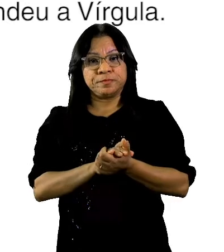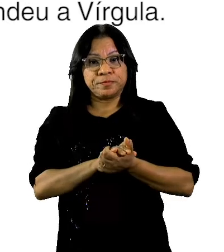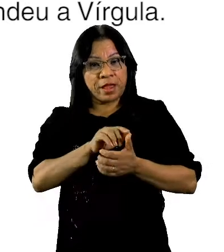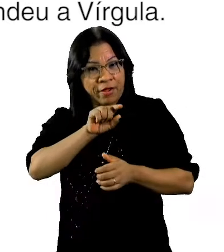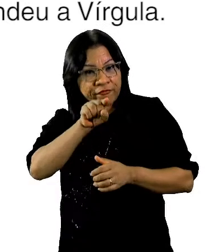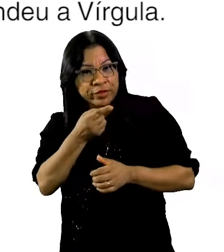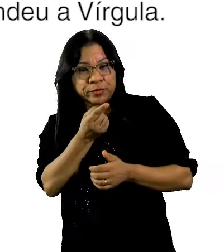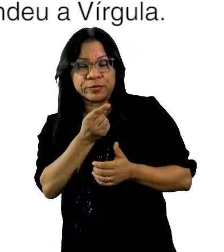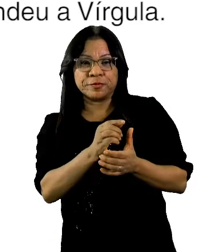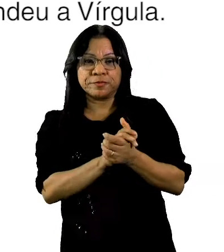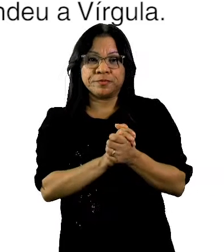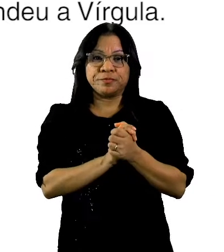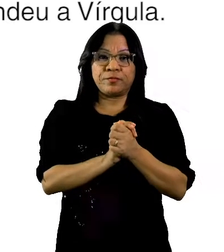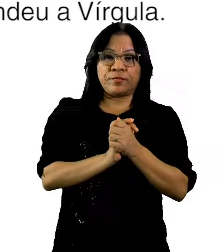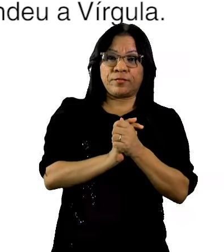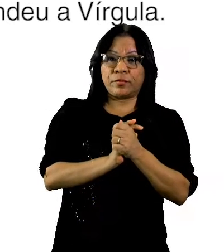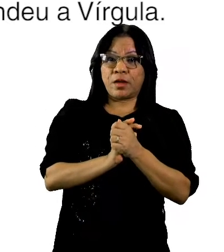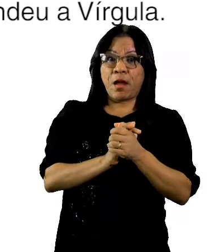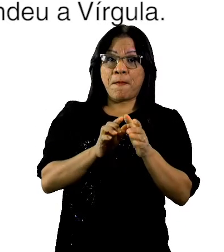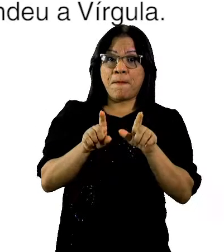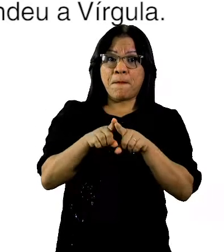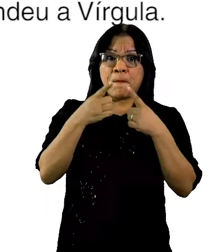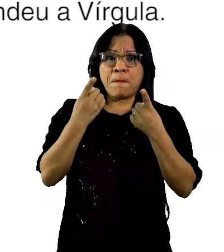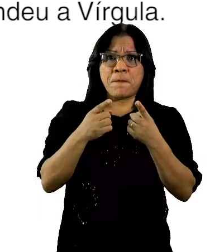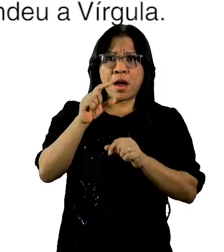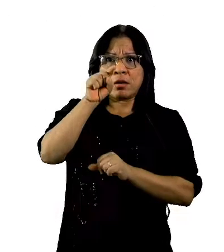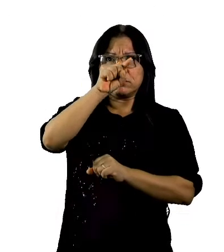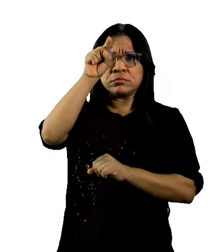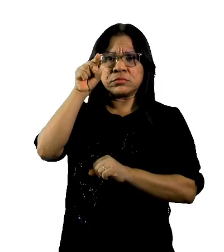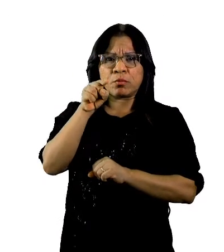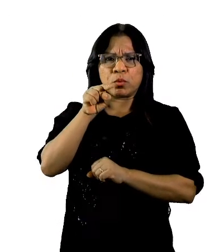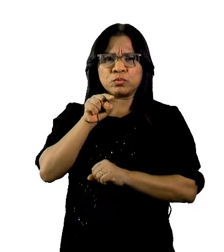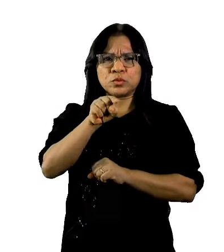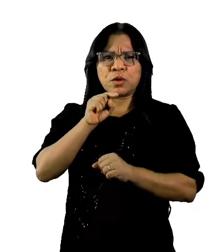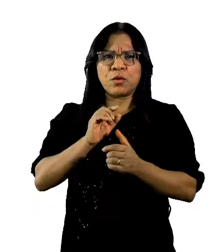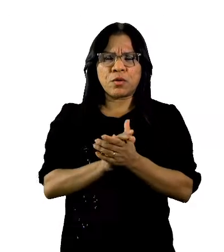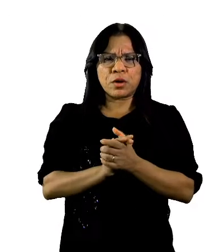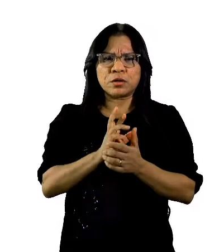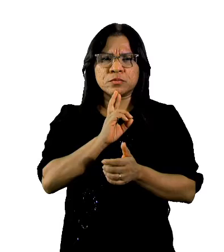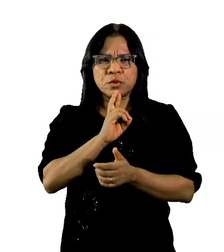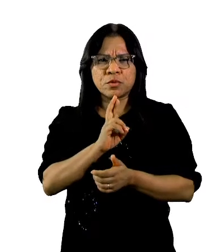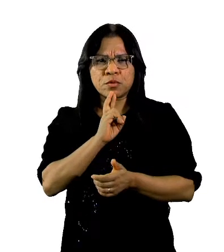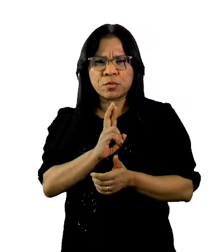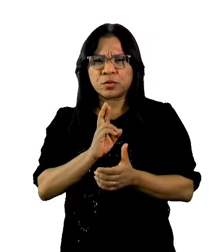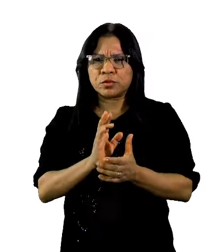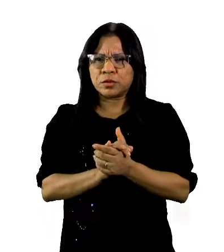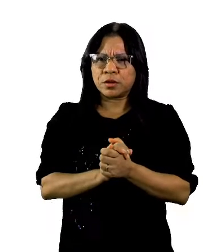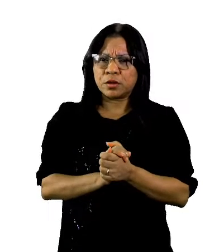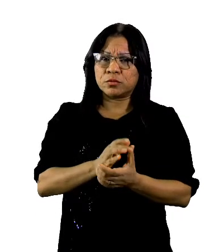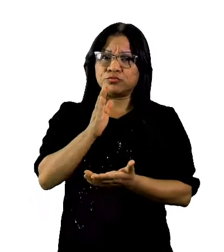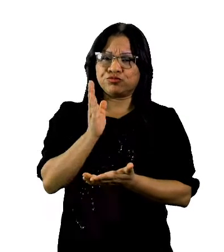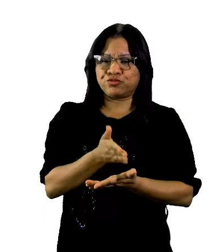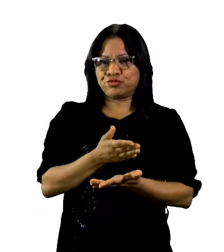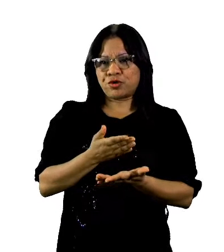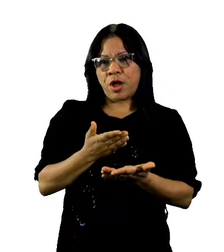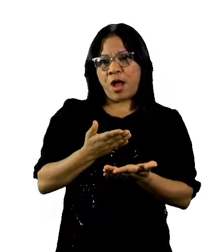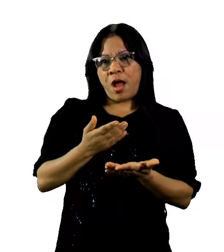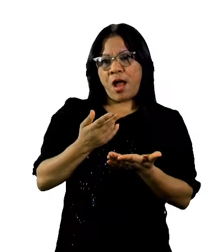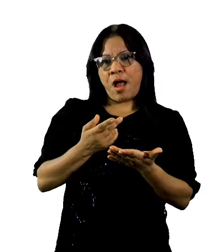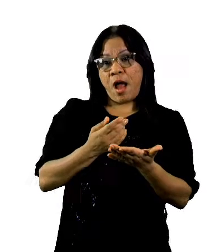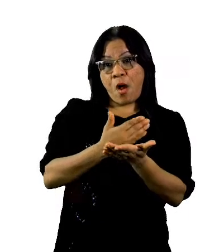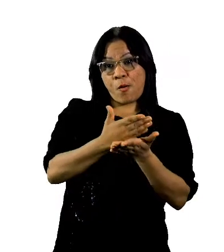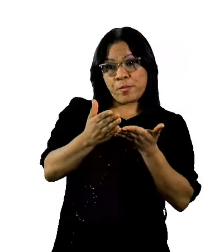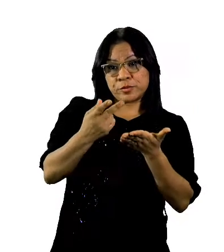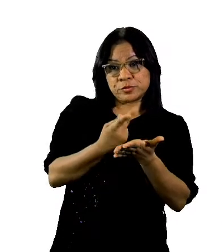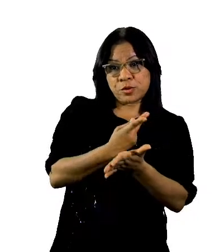colocar antes da palavra quando? Respondeu a vírgula. Concordo, disse o ponto de exclamação. O